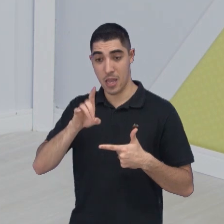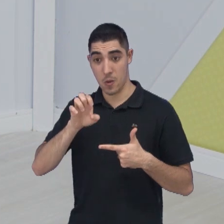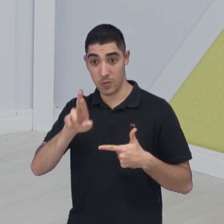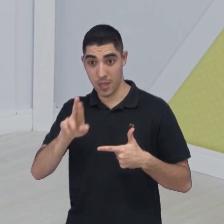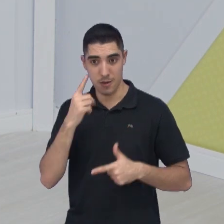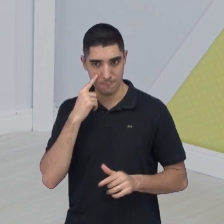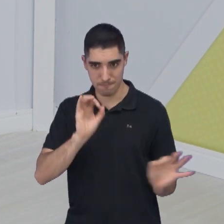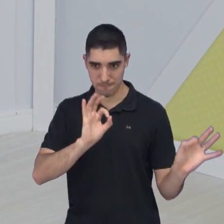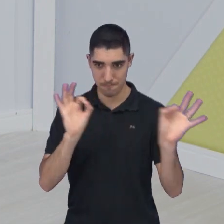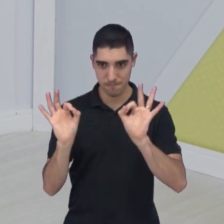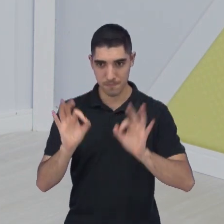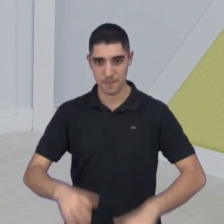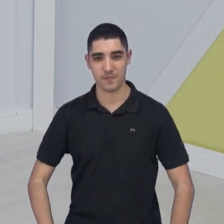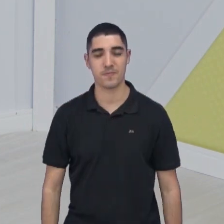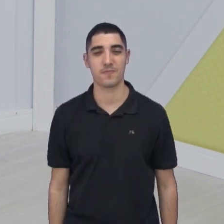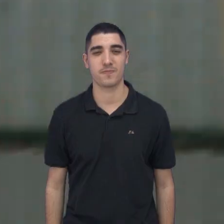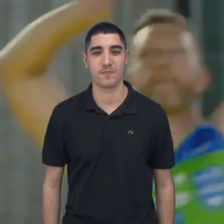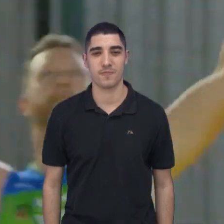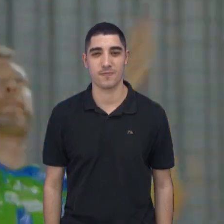Matheus!